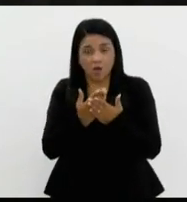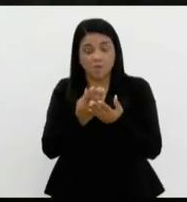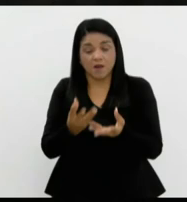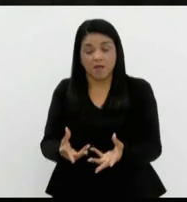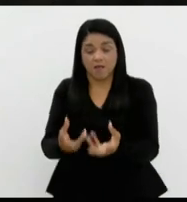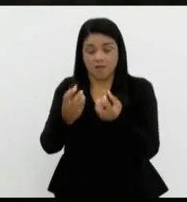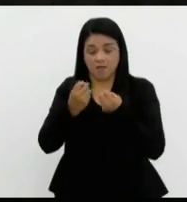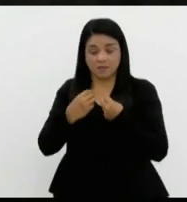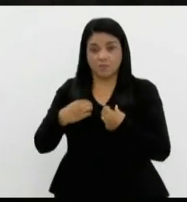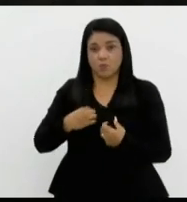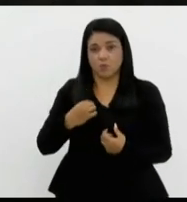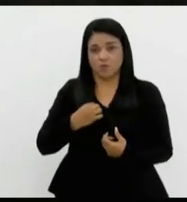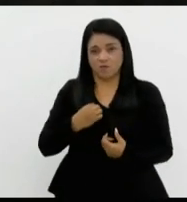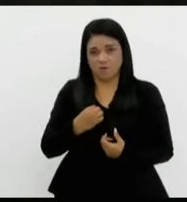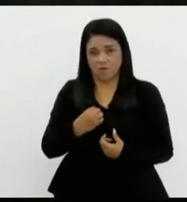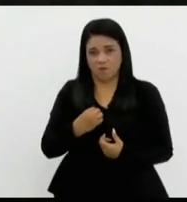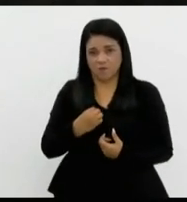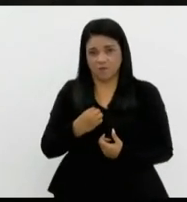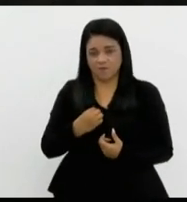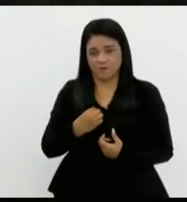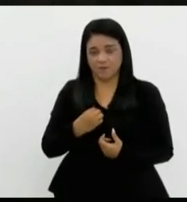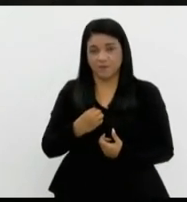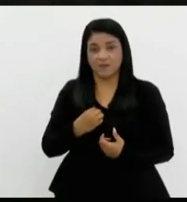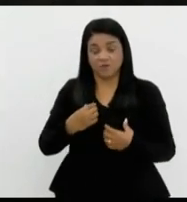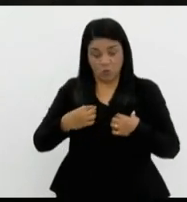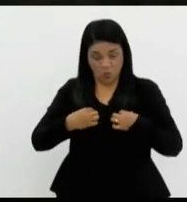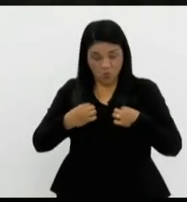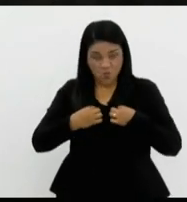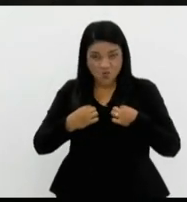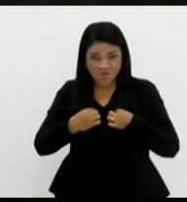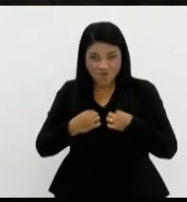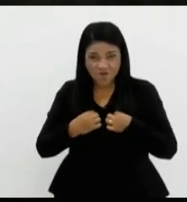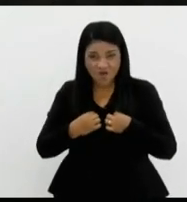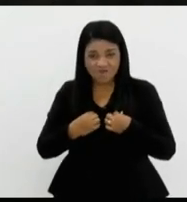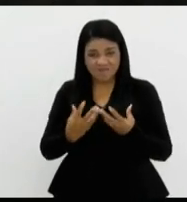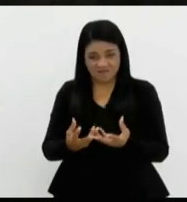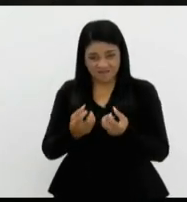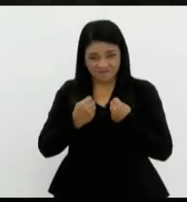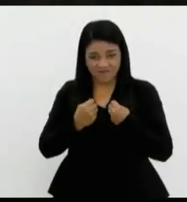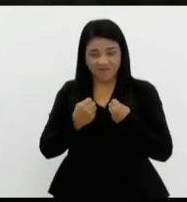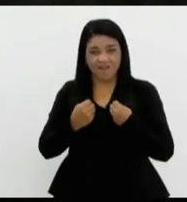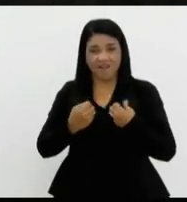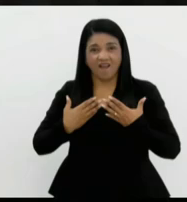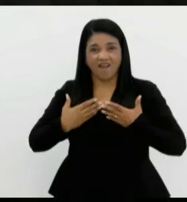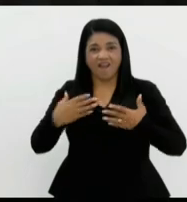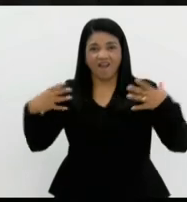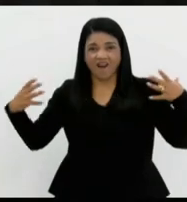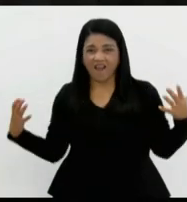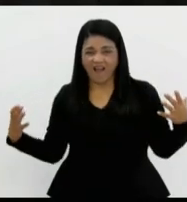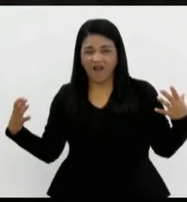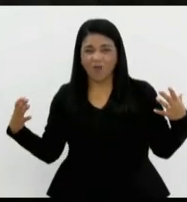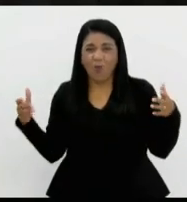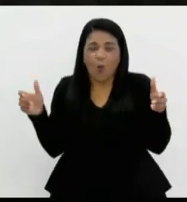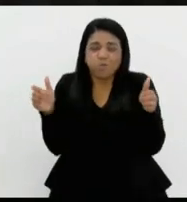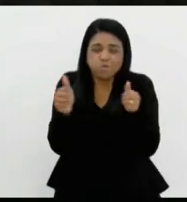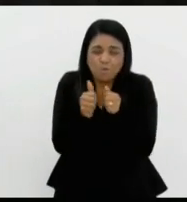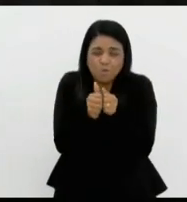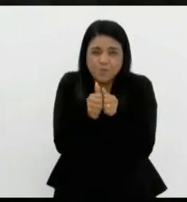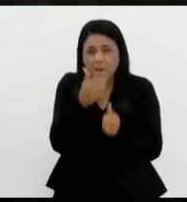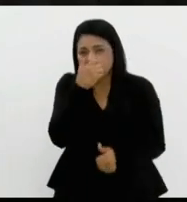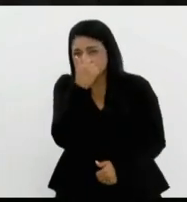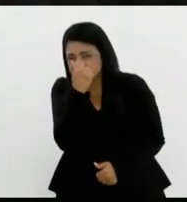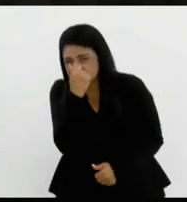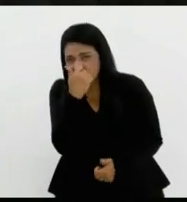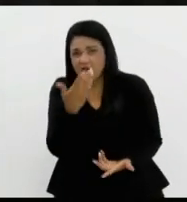uniforme. E muitas das vezes o uniforme que nós recebemos fica grande ou fica pequeno, e